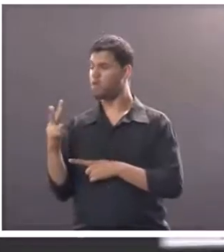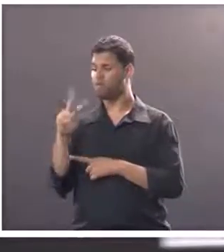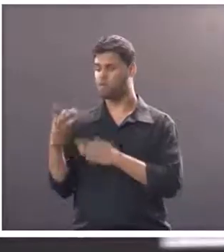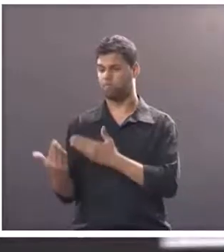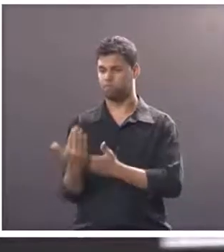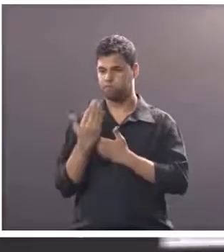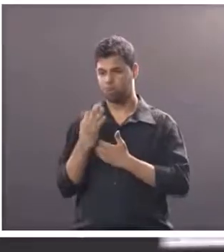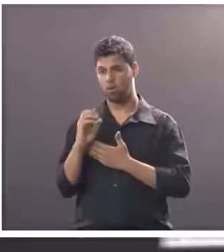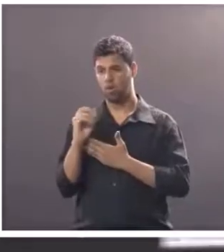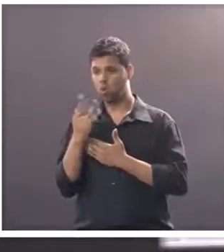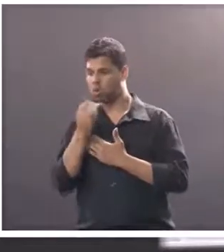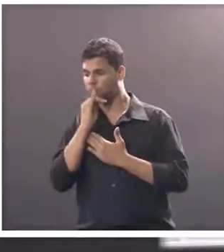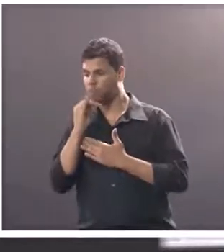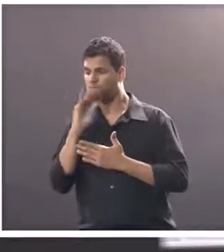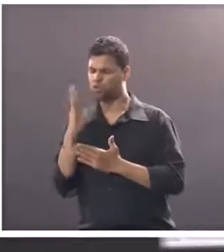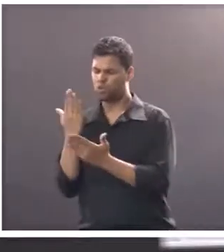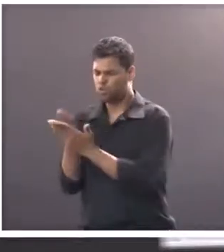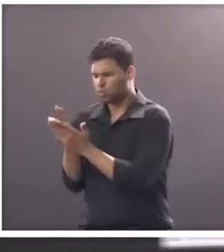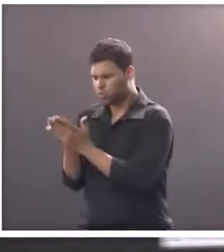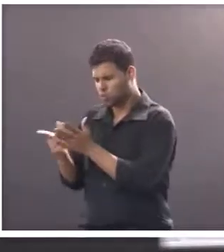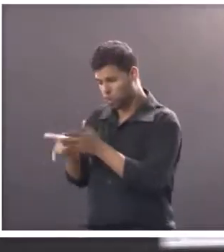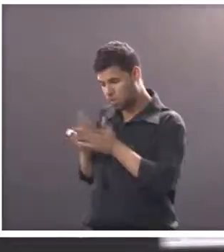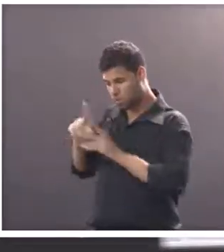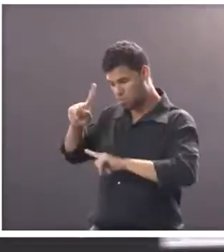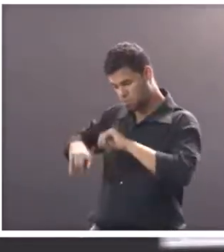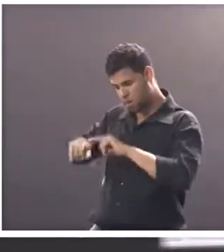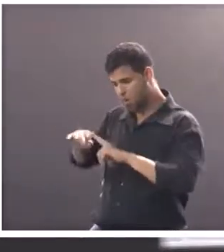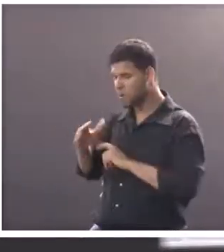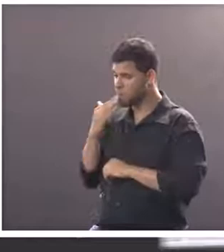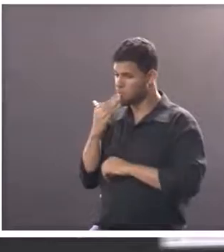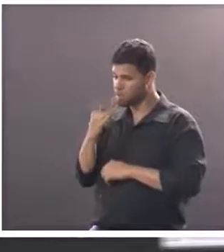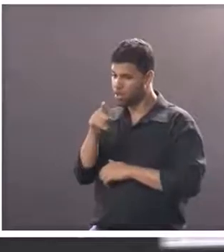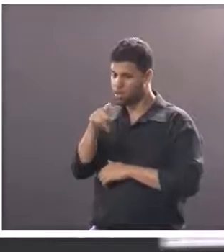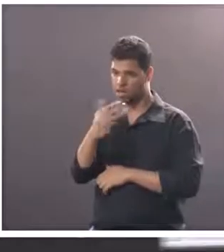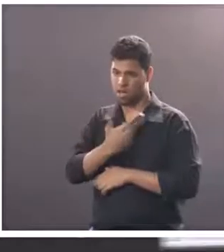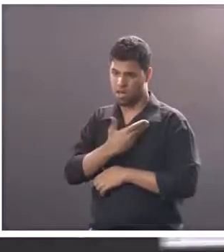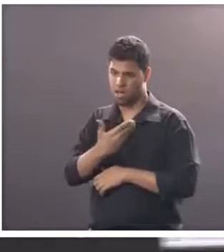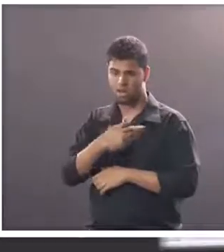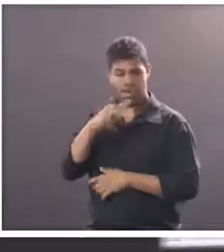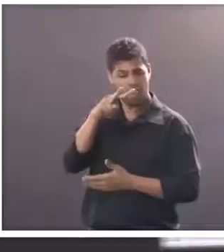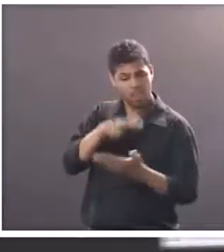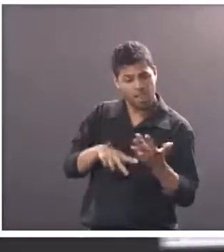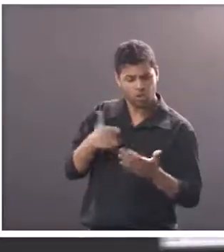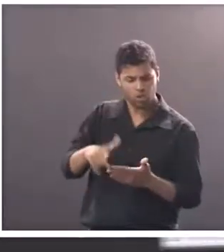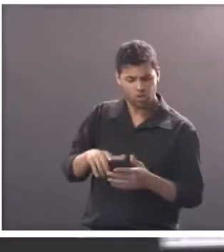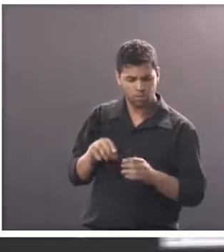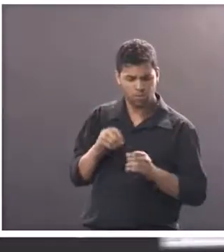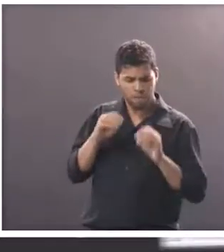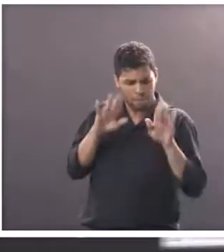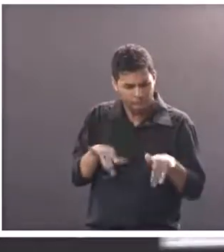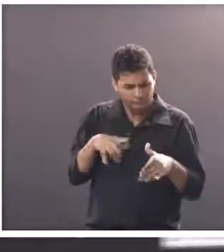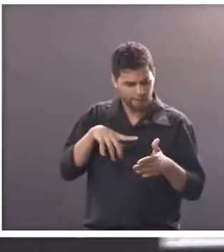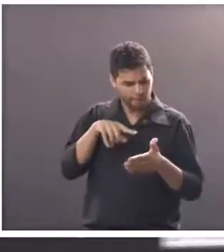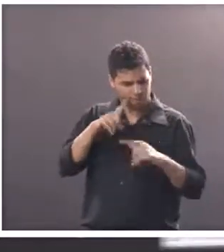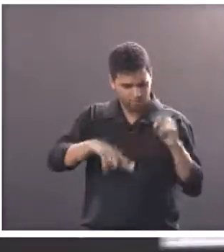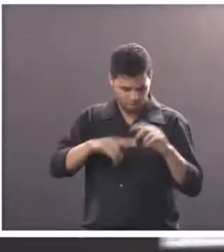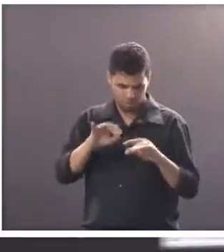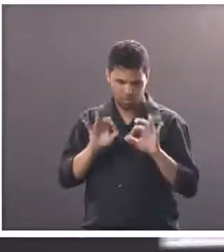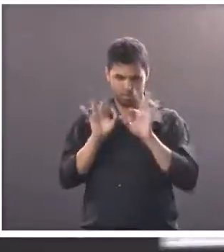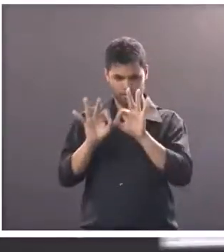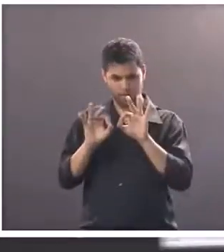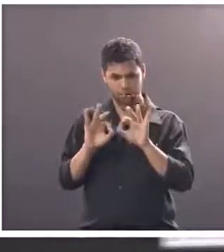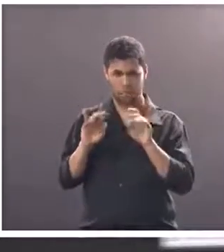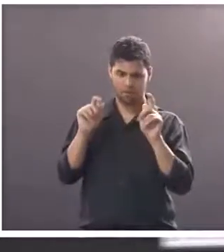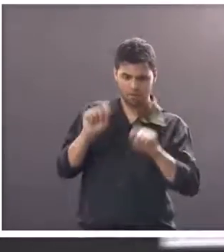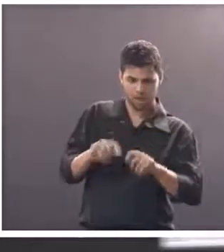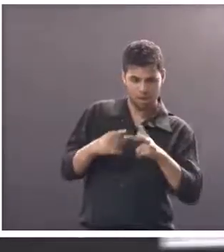você gravou um material e pede para esse seu amigo revisar para você. Dá uma olhada como é que ficou, o que a gente pode